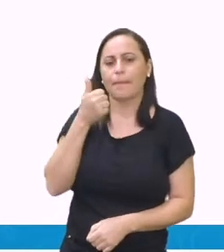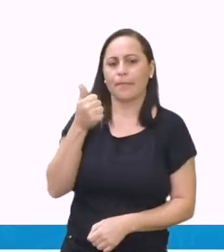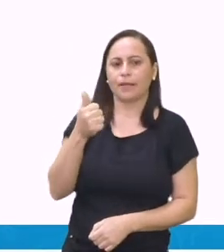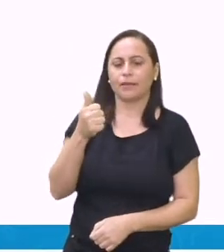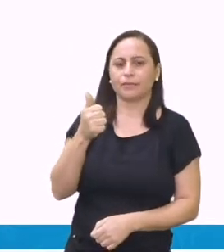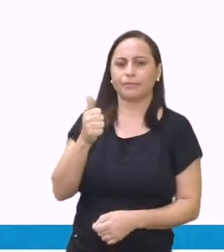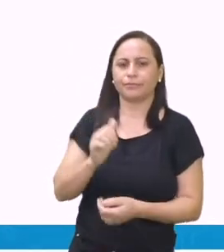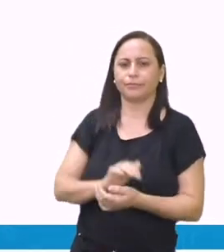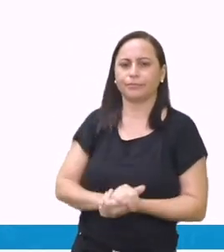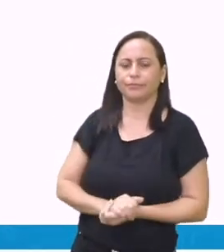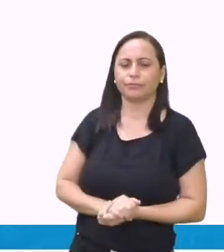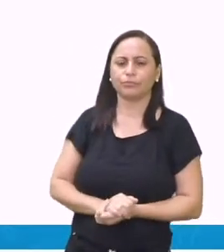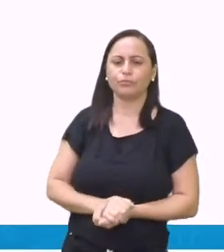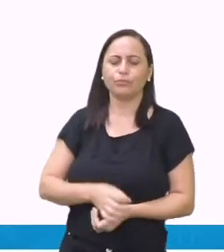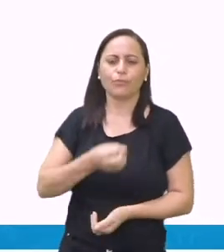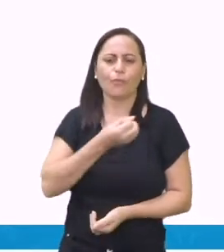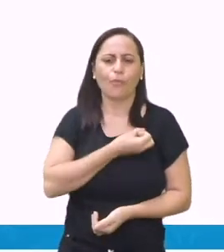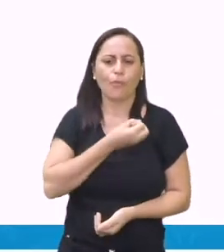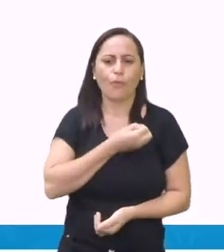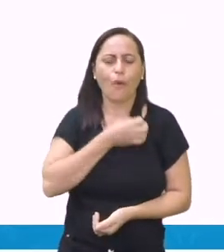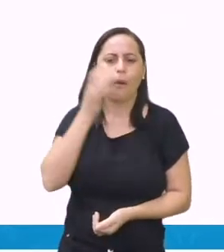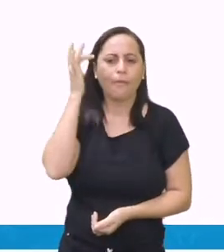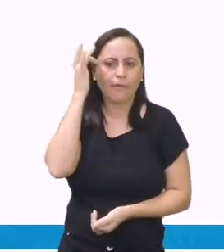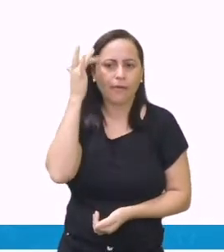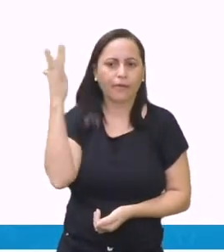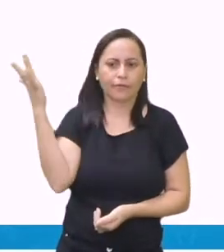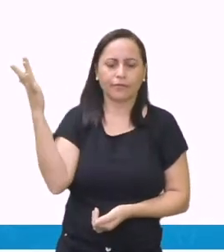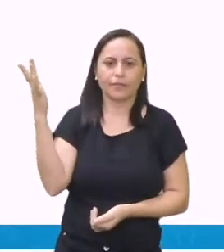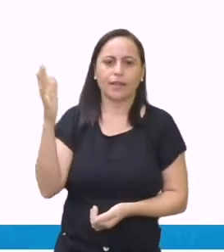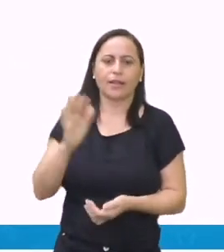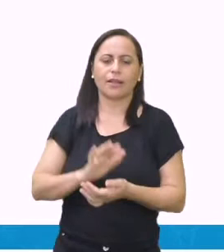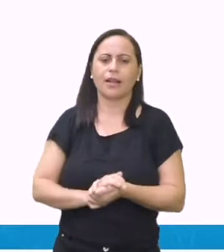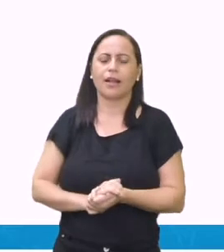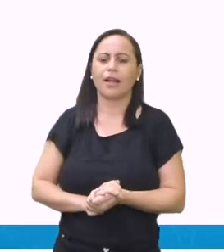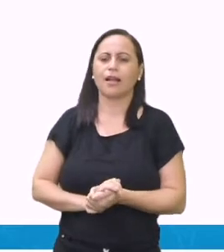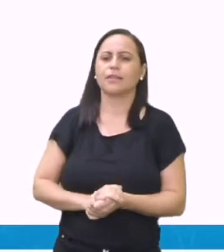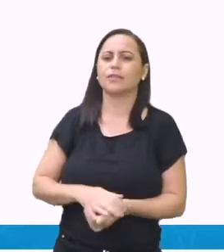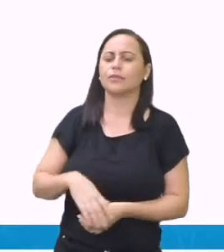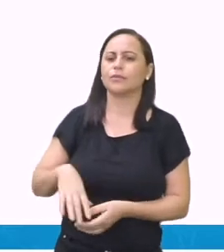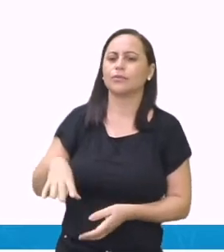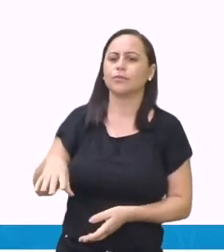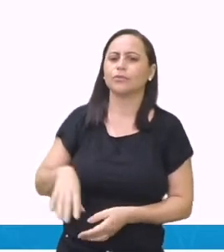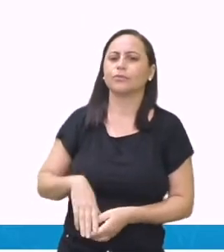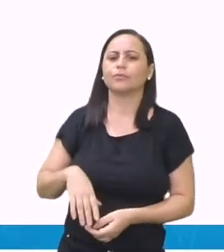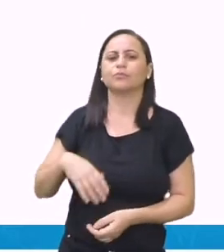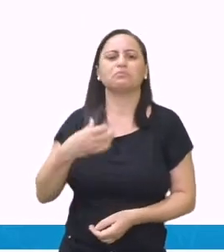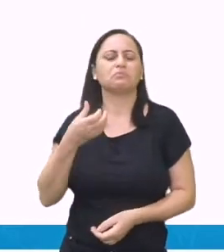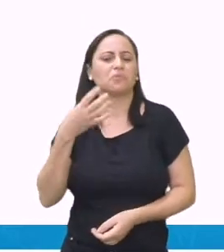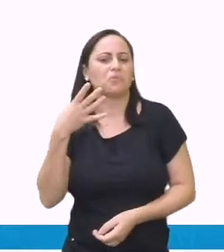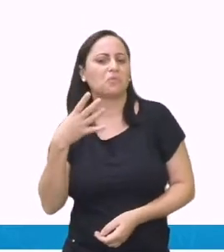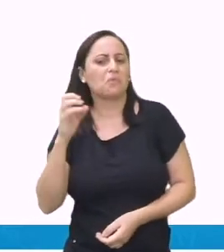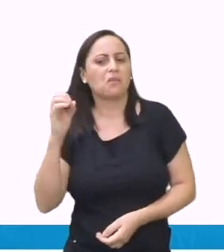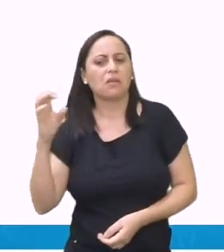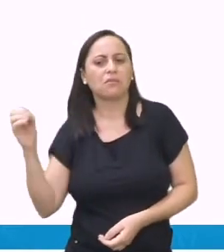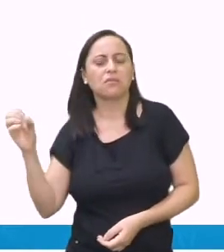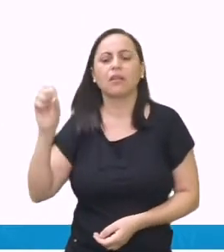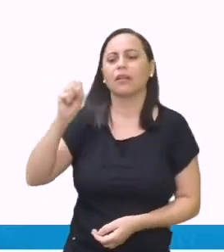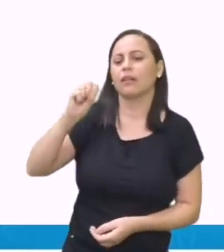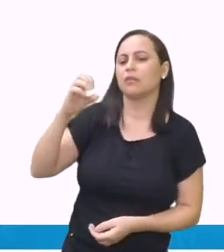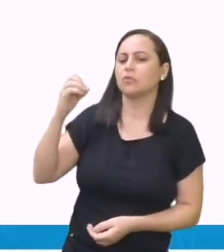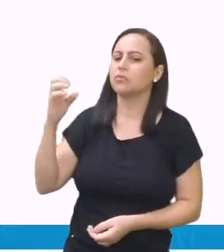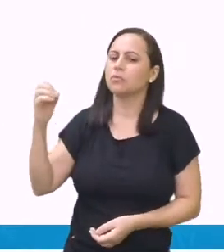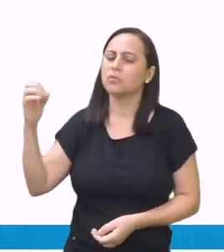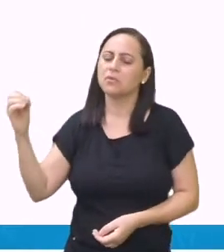até memorizando o nome das dezenas inteiras. 400, 700,